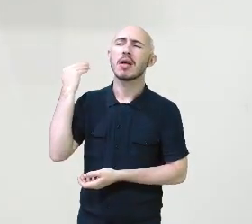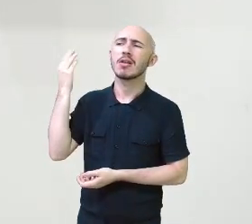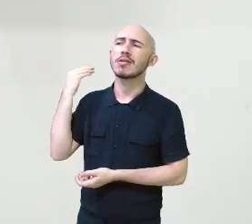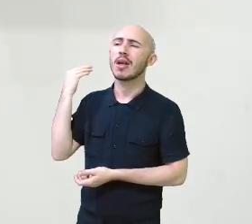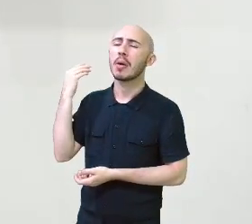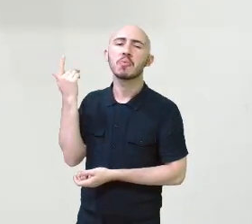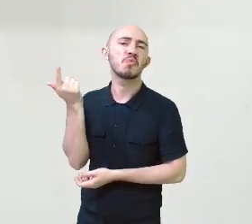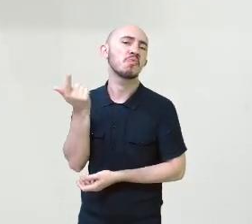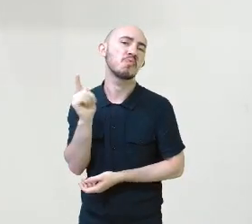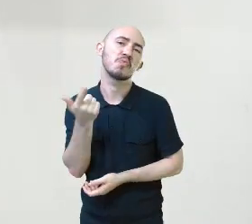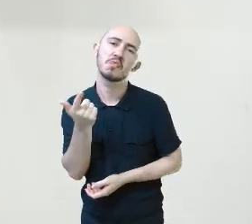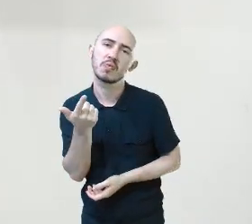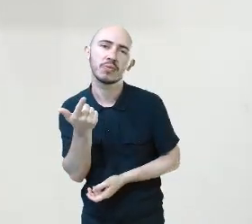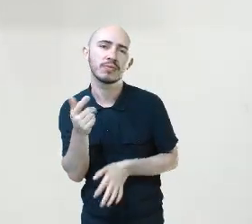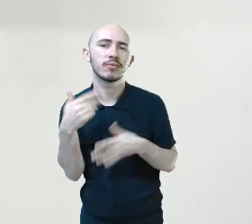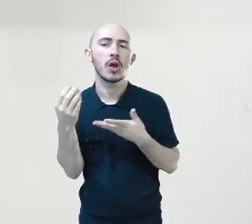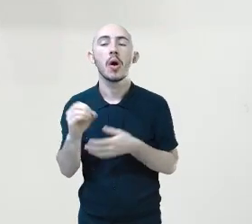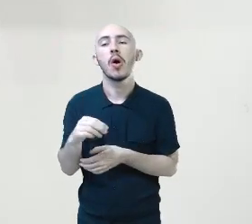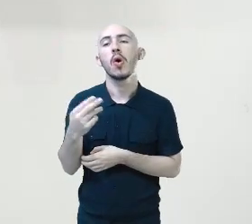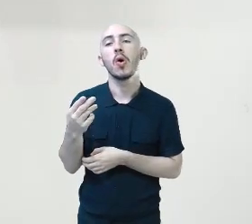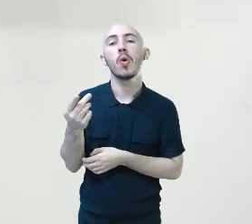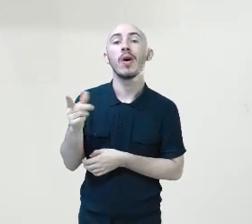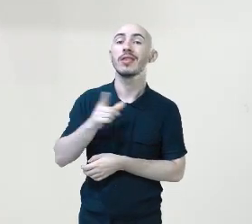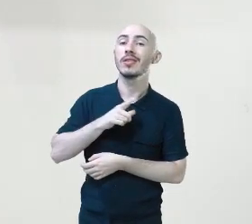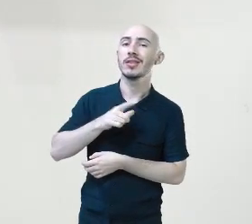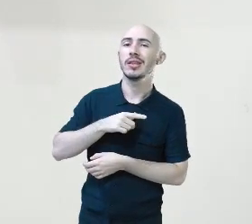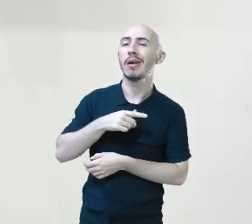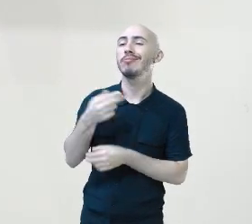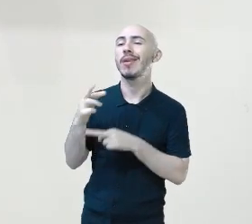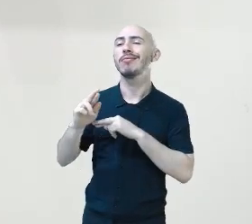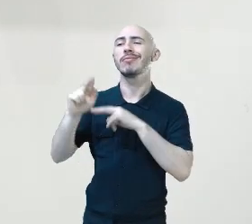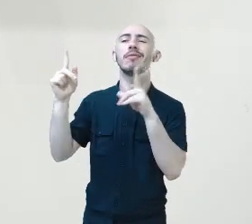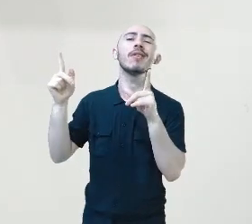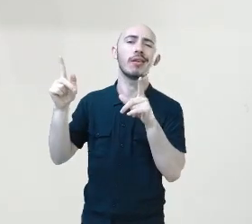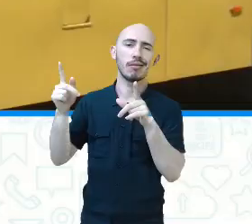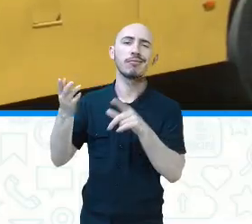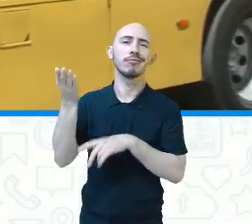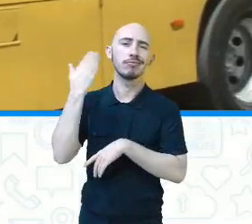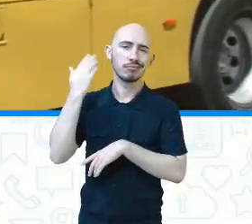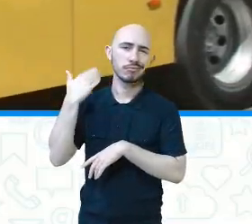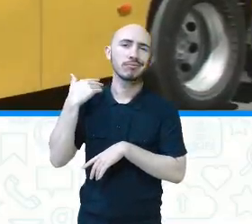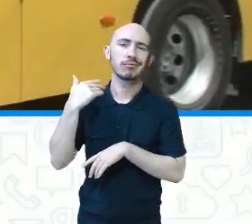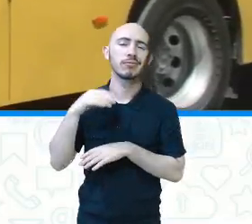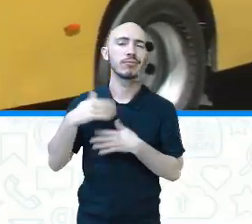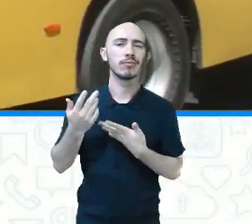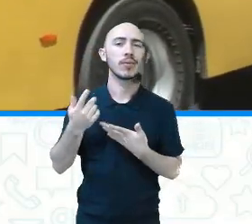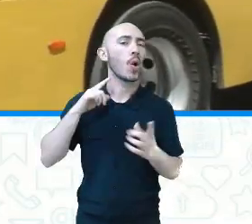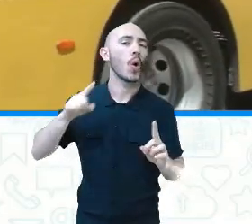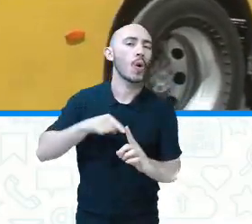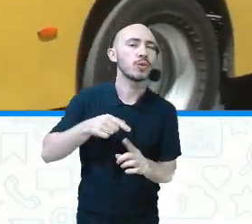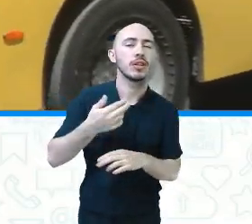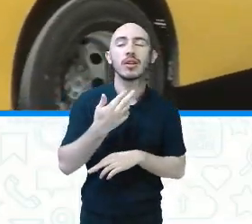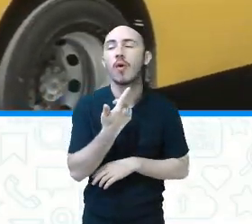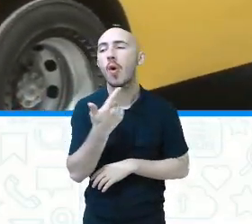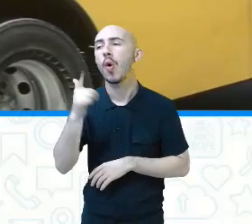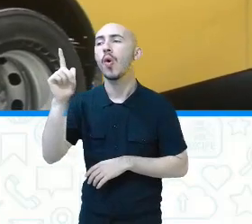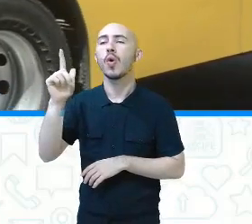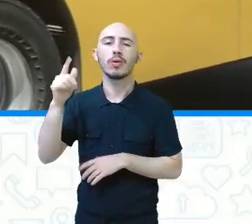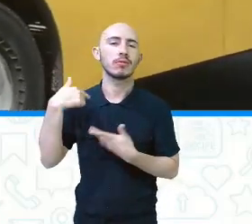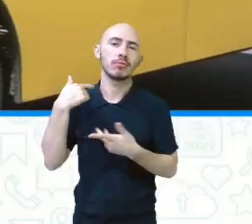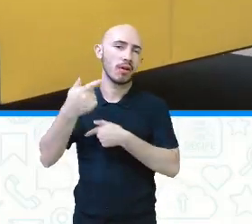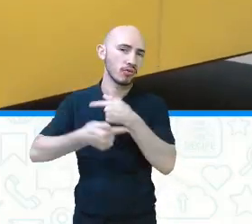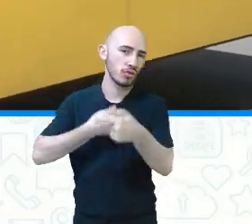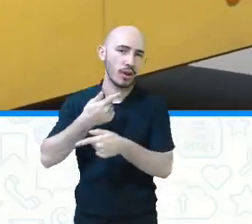repente nem existiam. Ou existiam para um outro fim, existiam com uma outra finalidade,